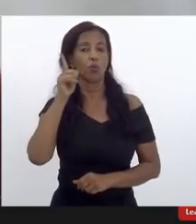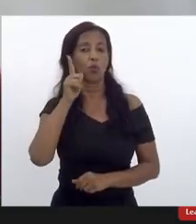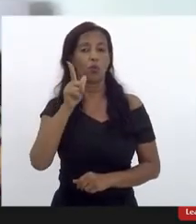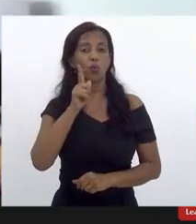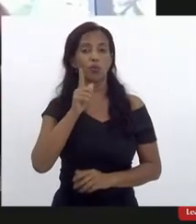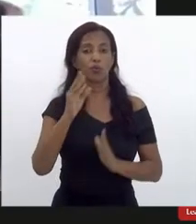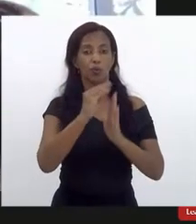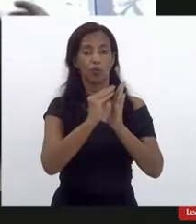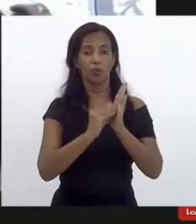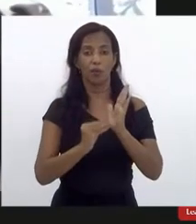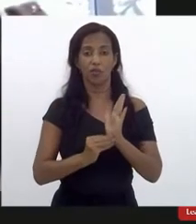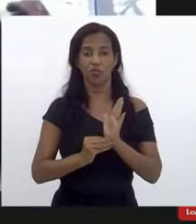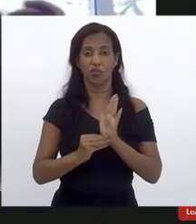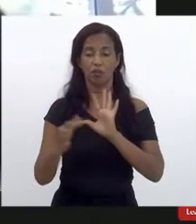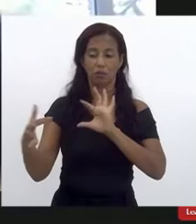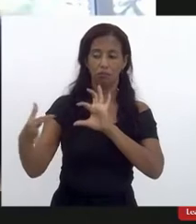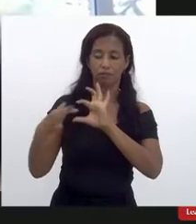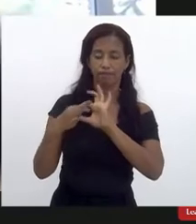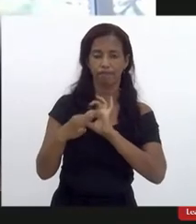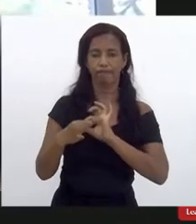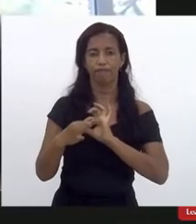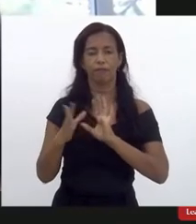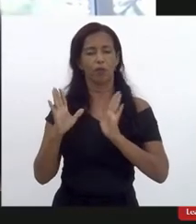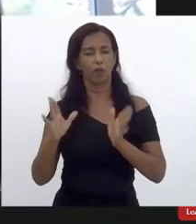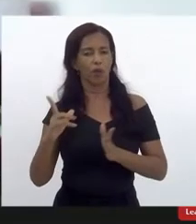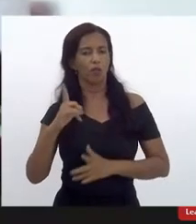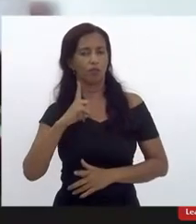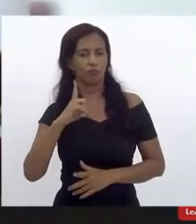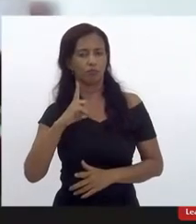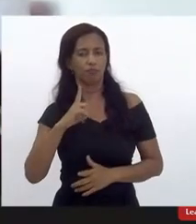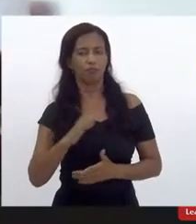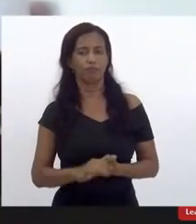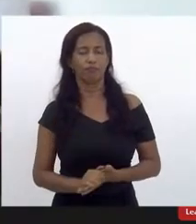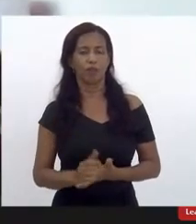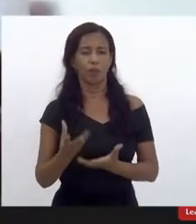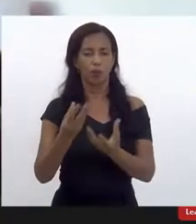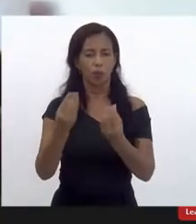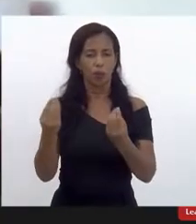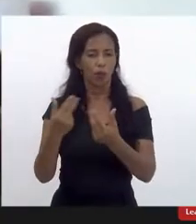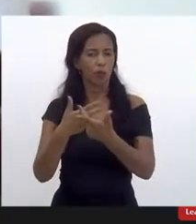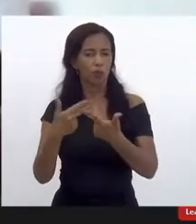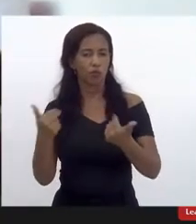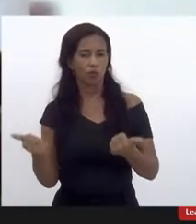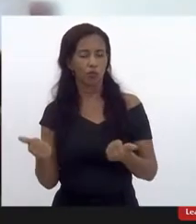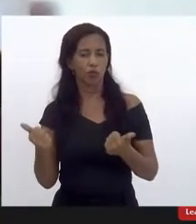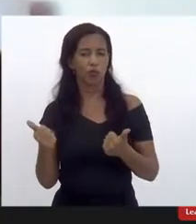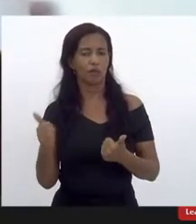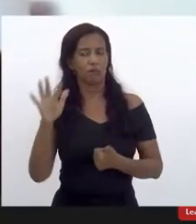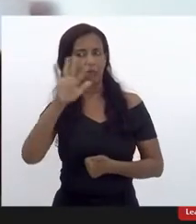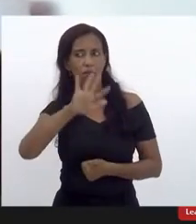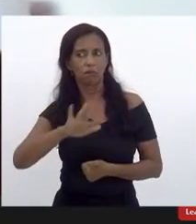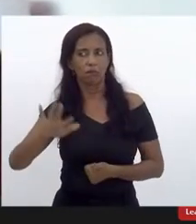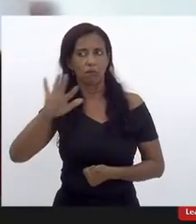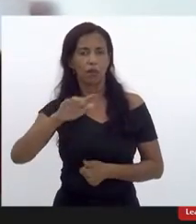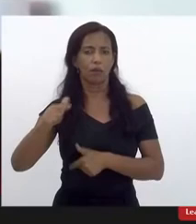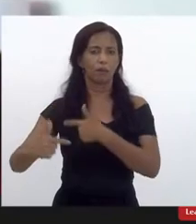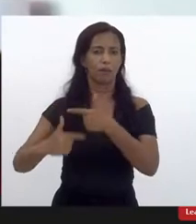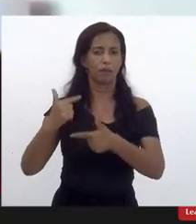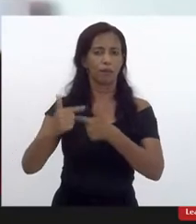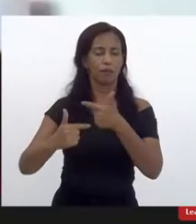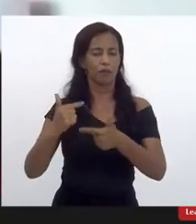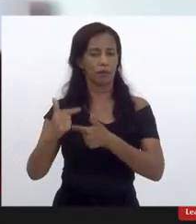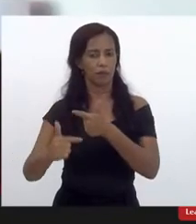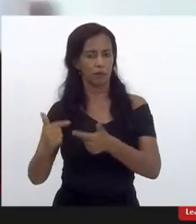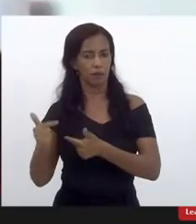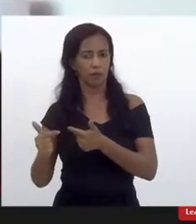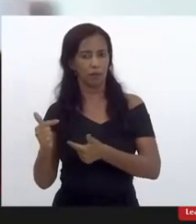uma agenda convergente, e acho que temos realmente aí muitas convergências no nosso horizonte para a gente trabalhar e conseguir caminhar o mais